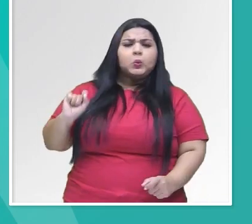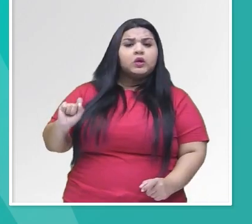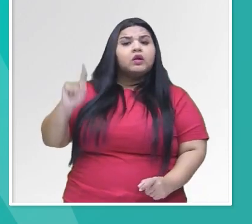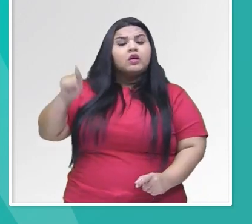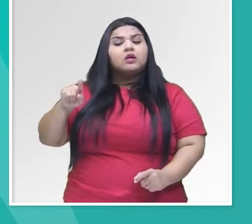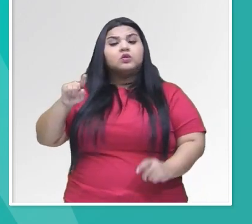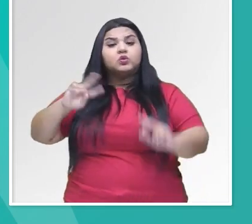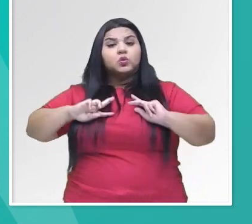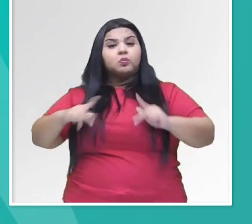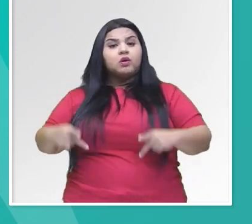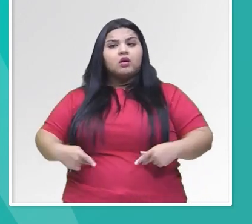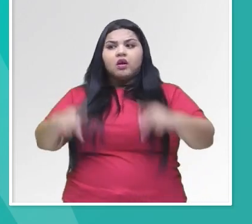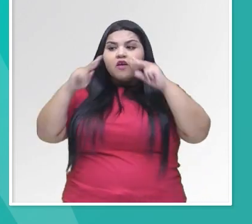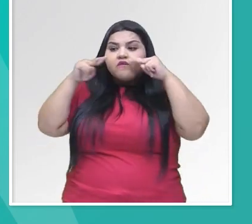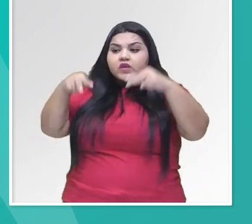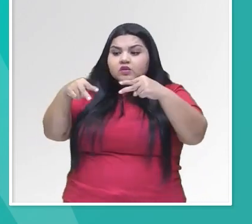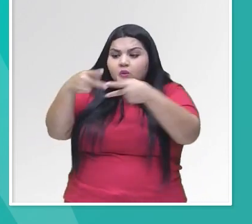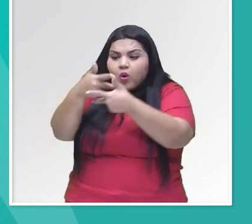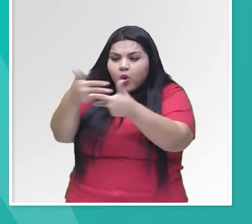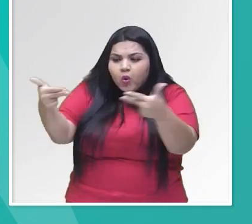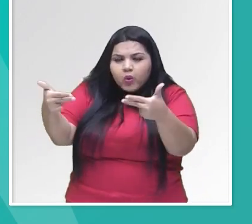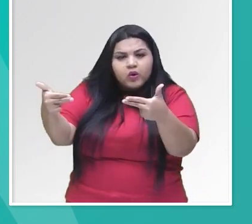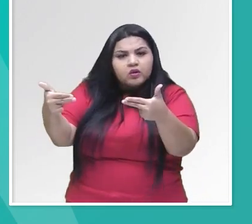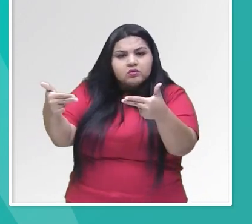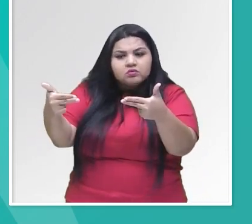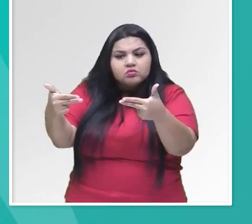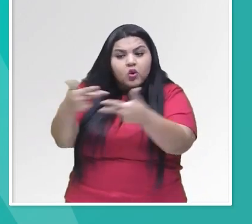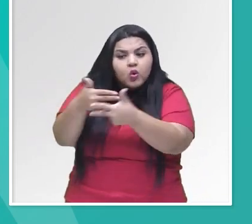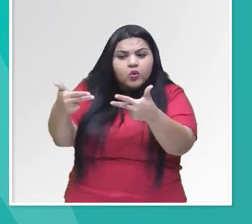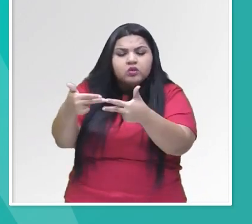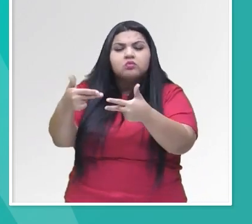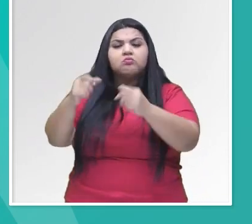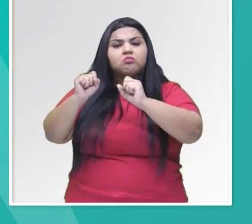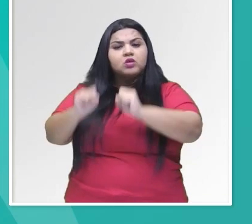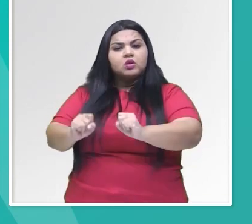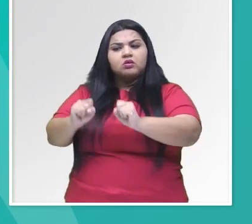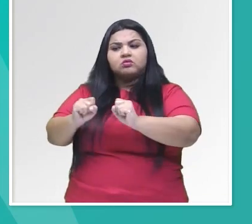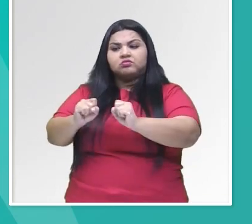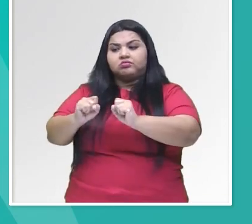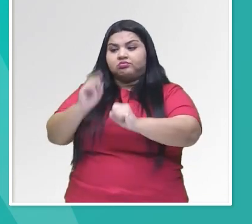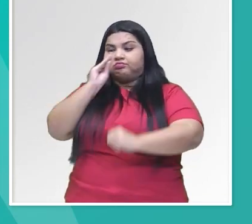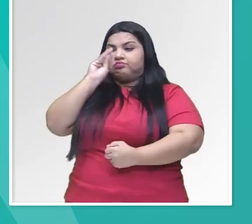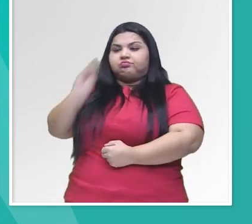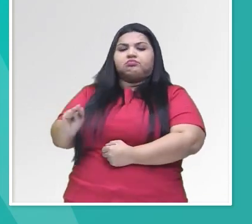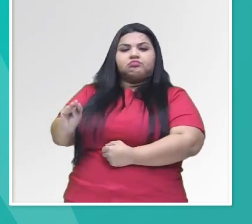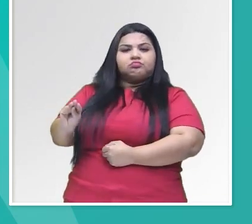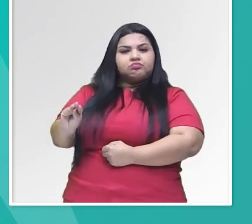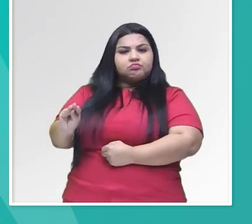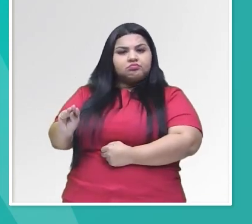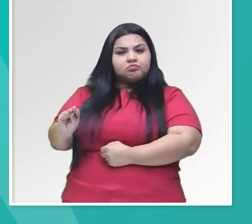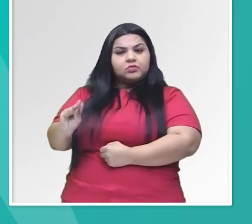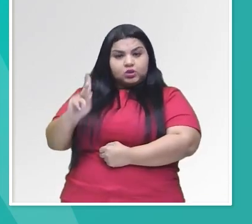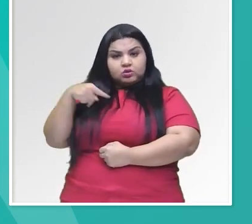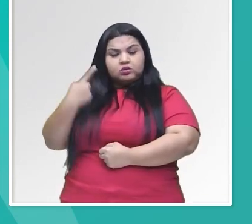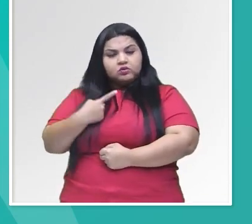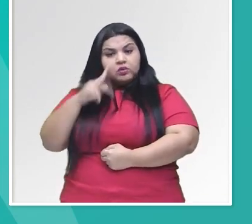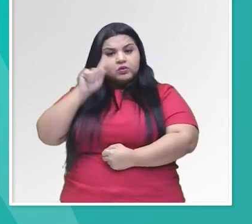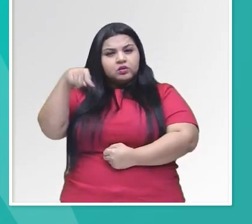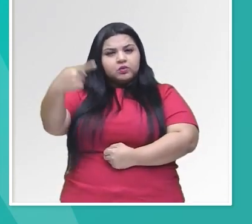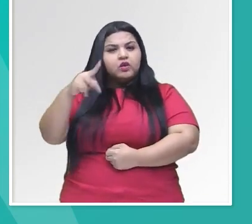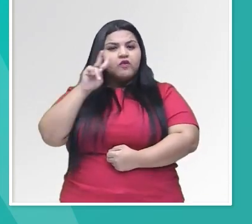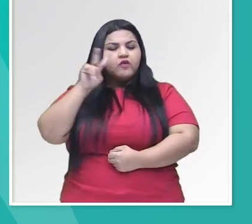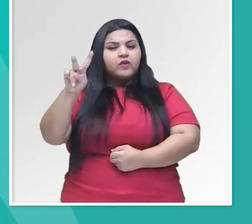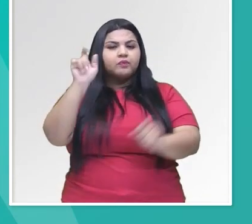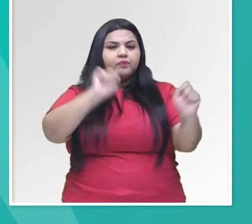visto como uma coisa, algo que eu posso descartar. E nós vamos ver, vamos lá